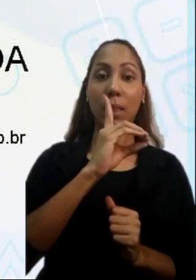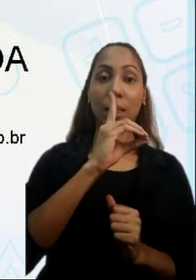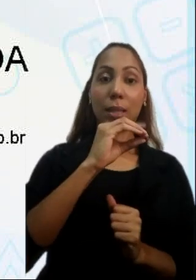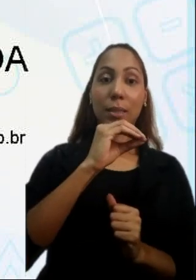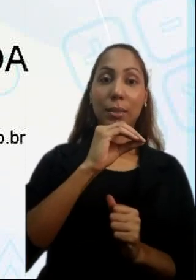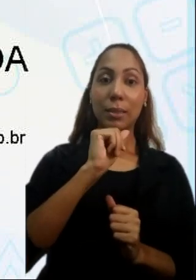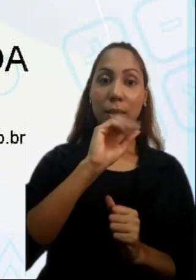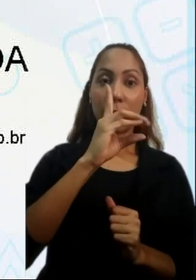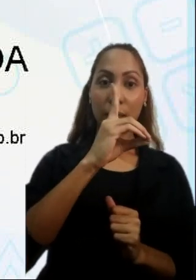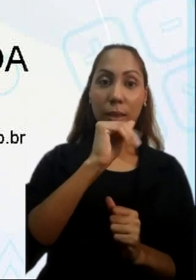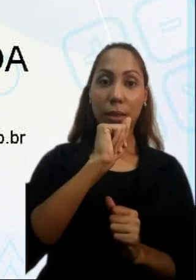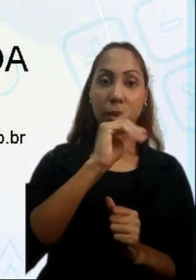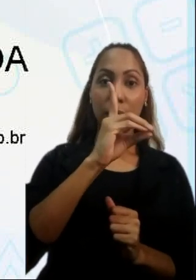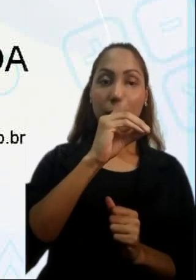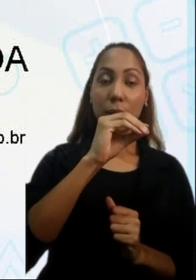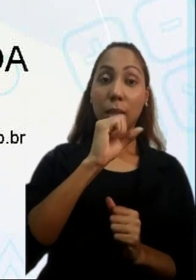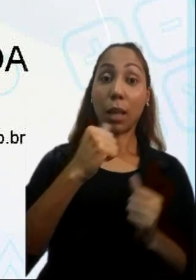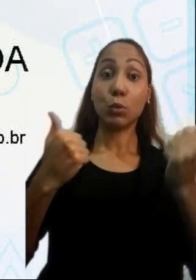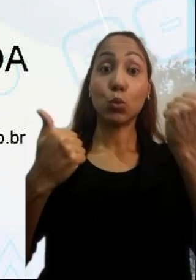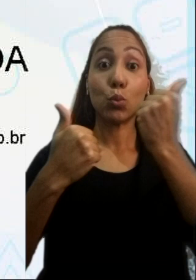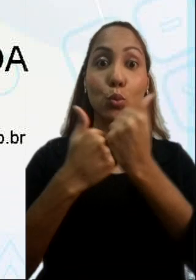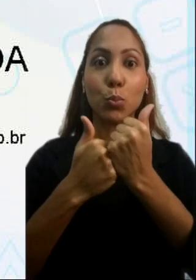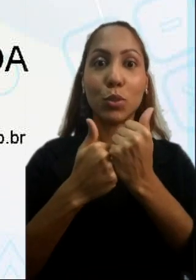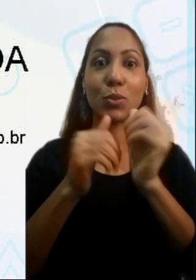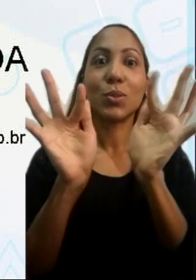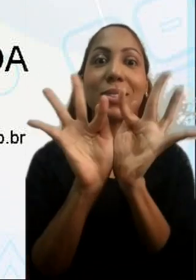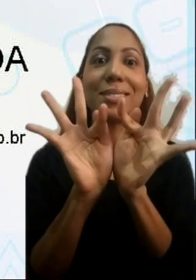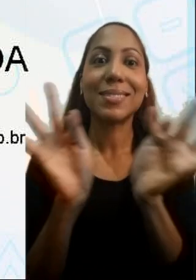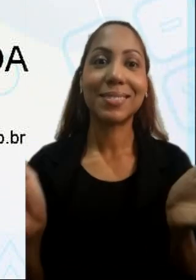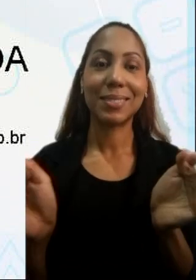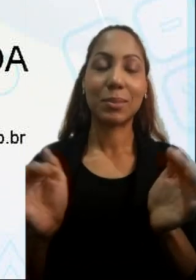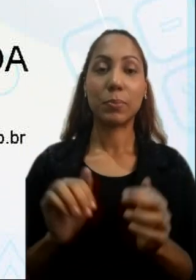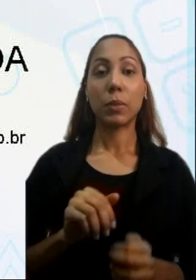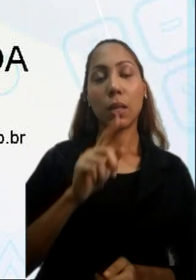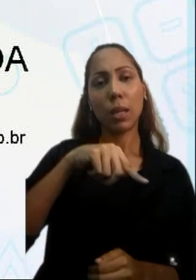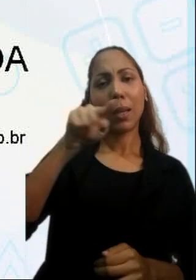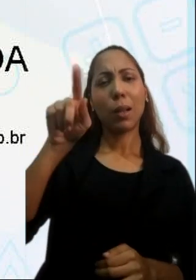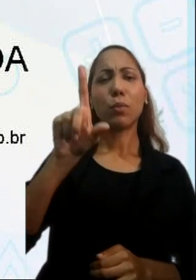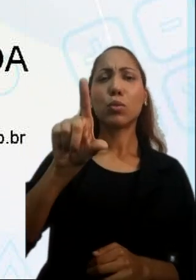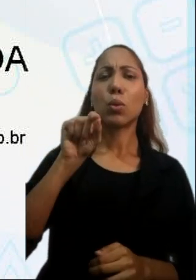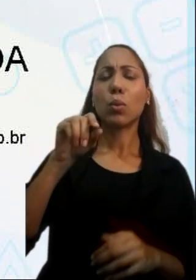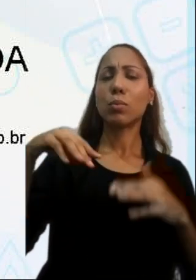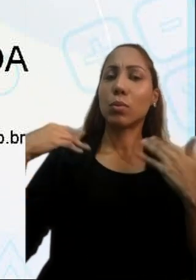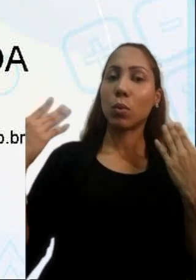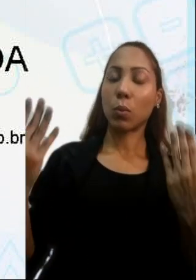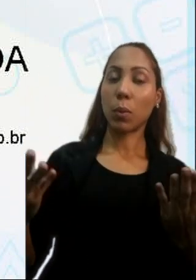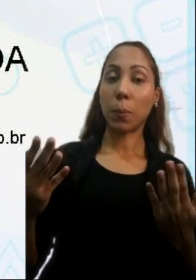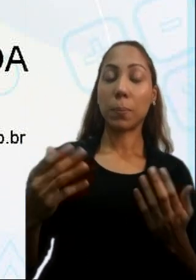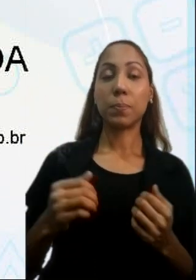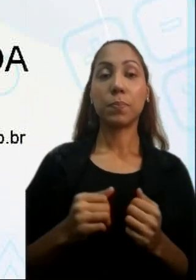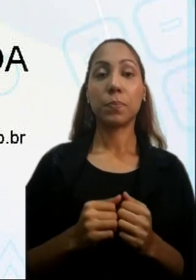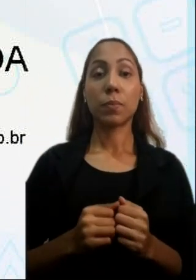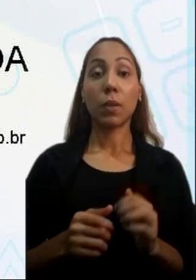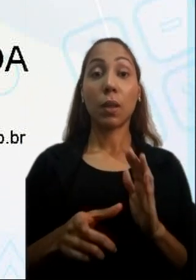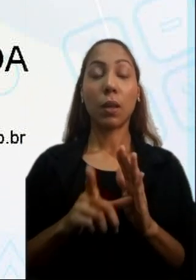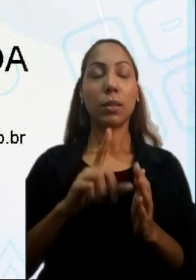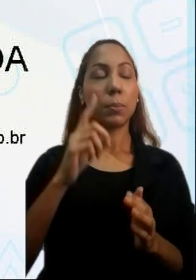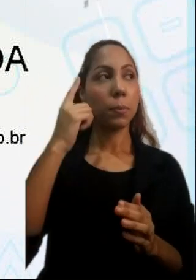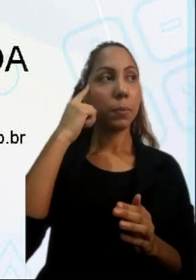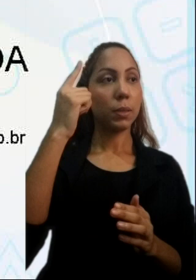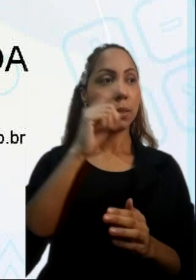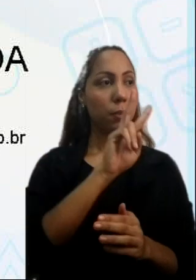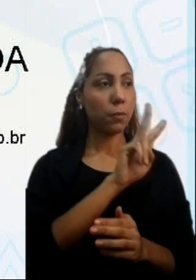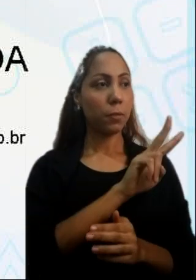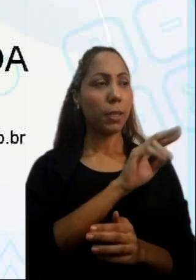difícil compreensão na forma tabular. A escolha do tipo de gráfico está relacionada ao tipo de informação a